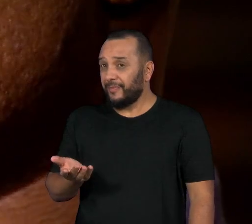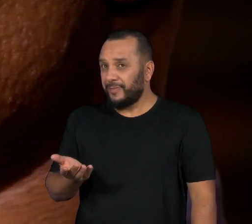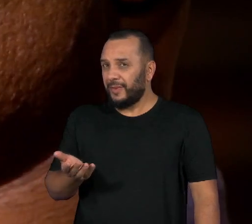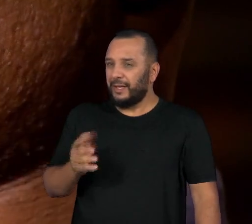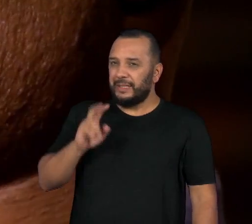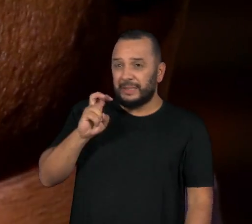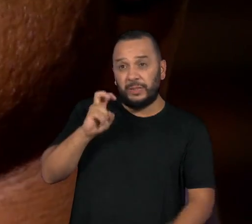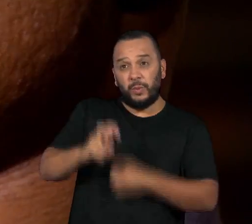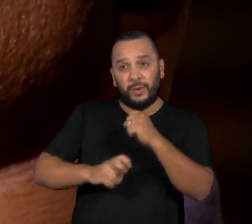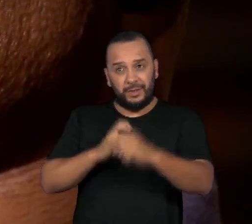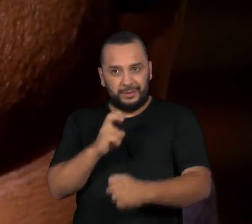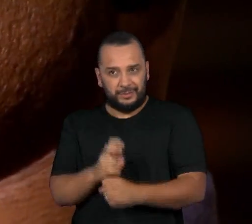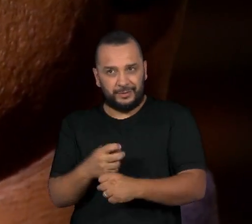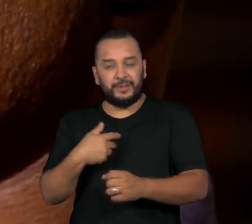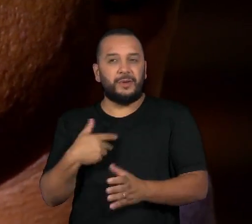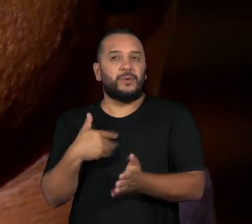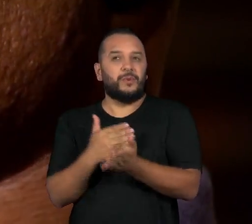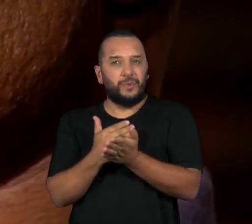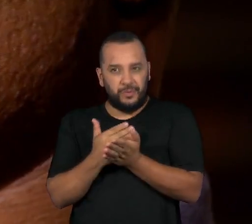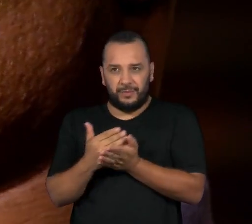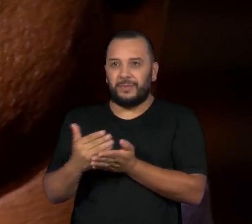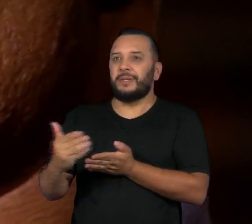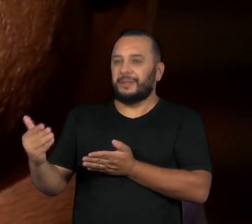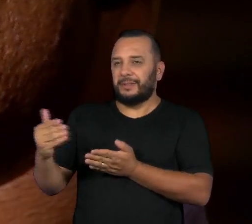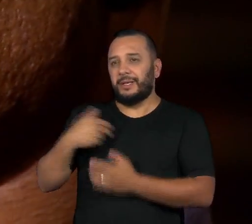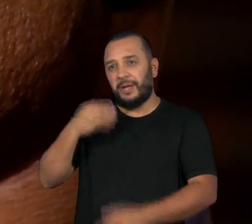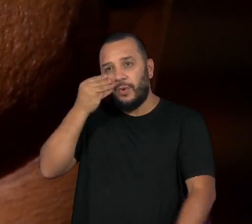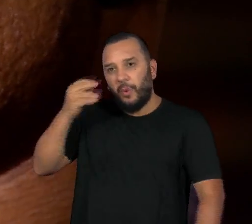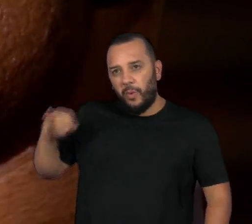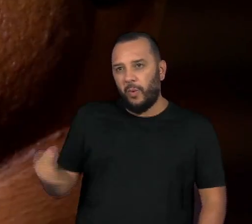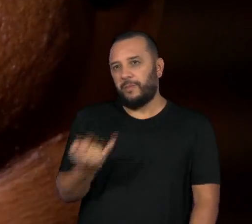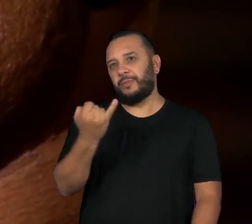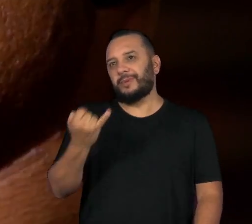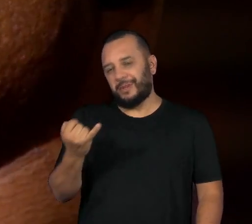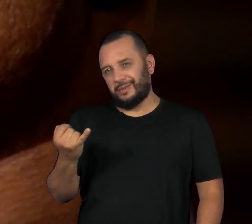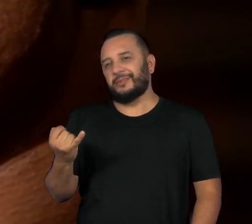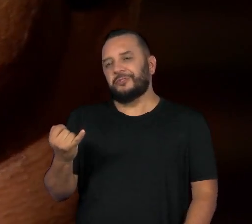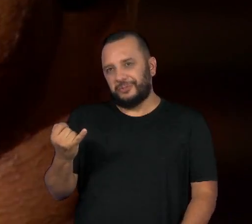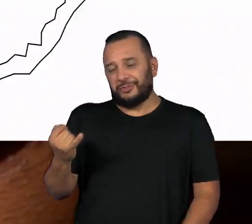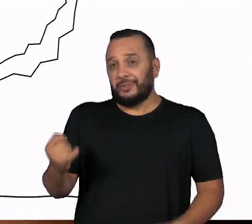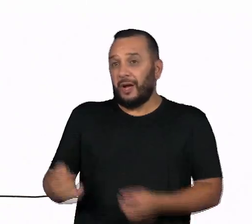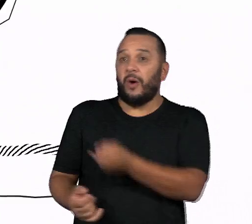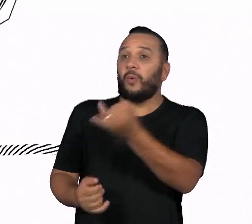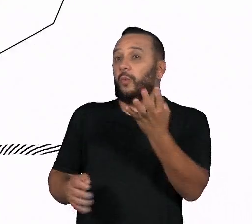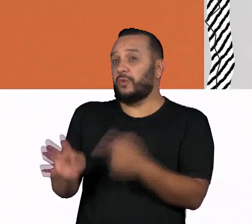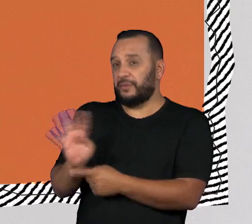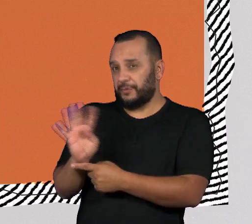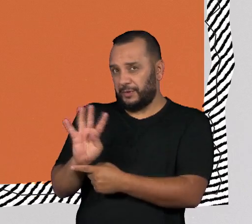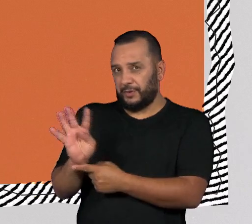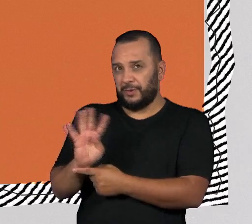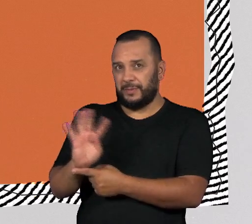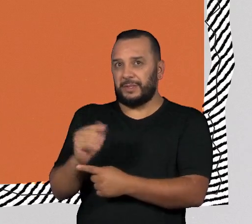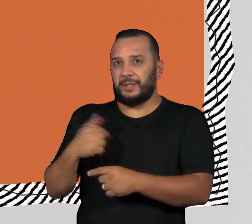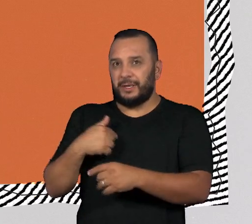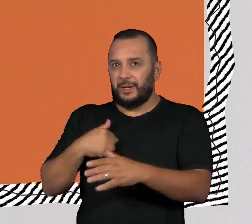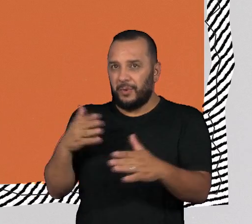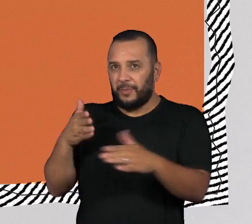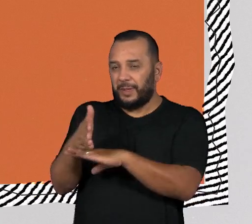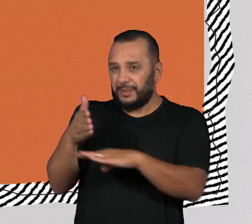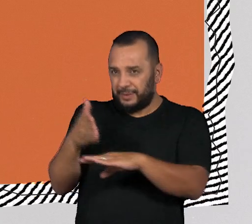uns 5 anos para cá que eu comecei a ter a oportunidade de fazer alguns longas e participar